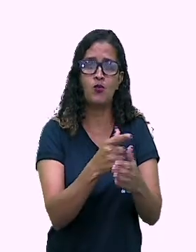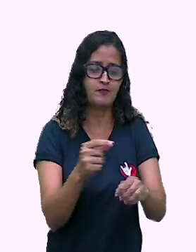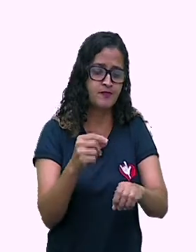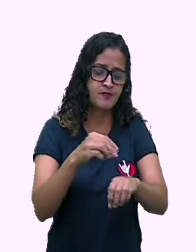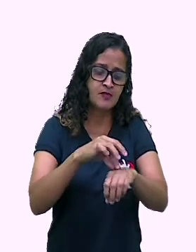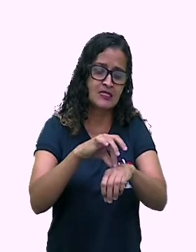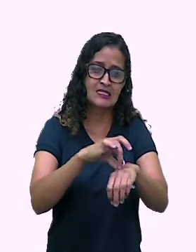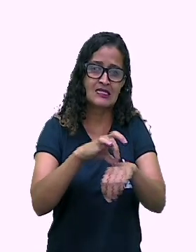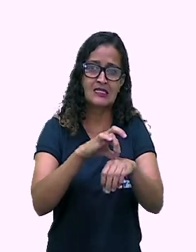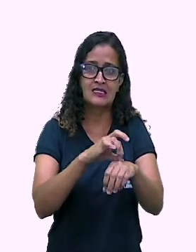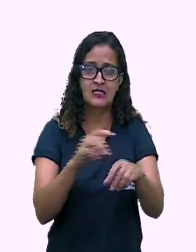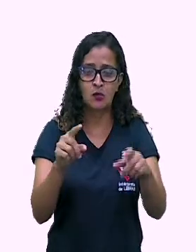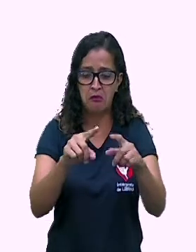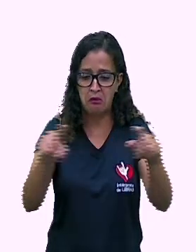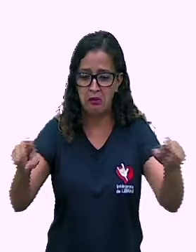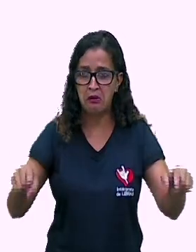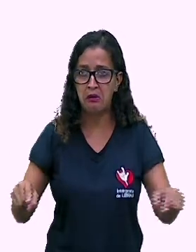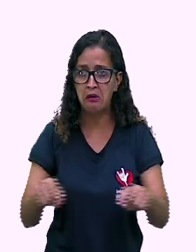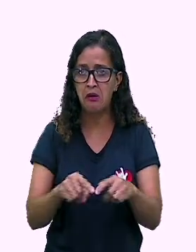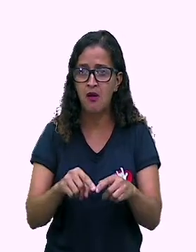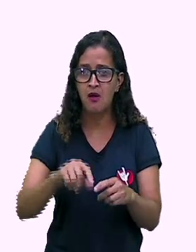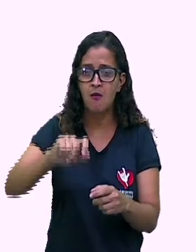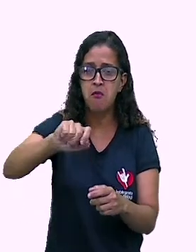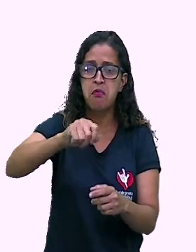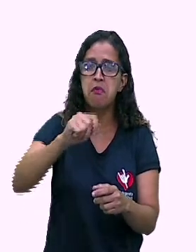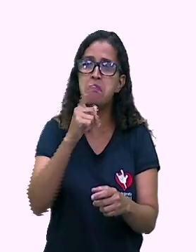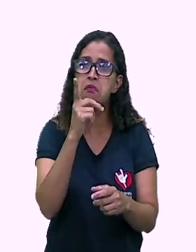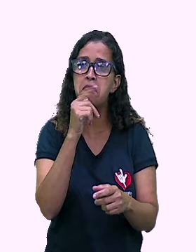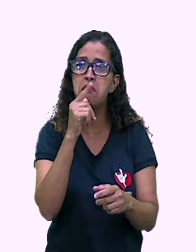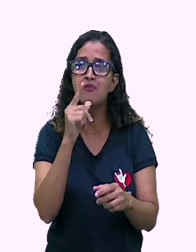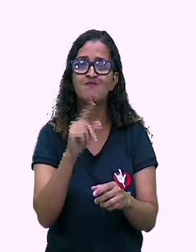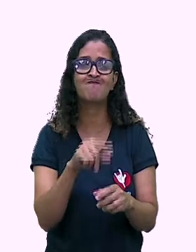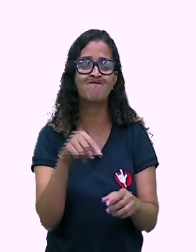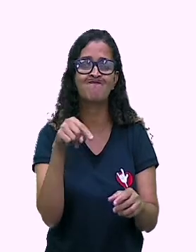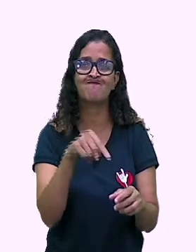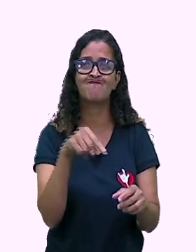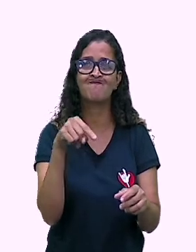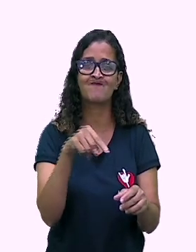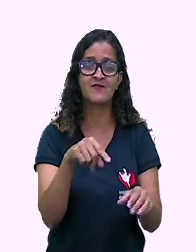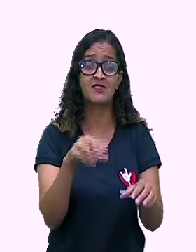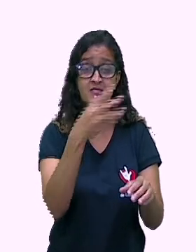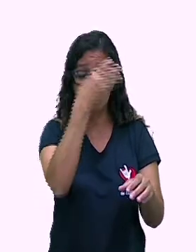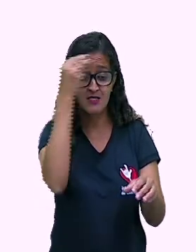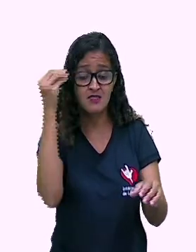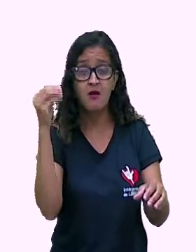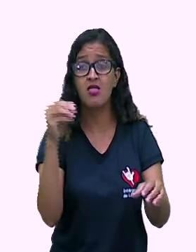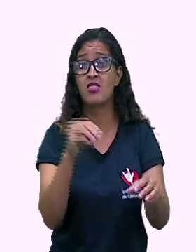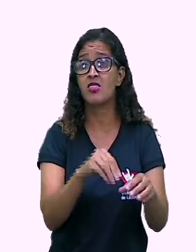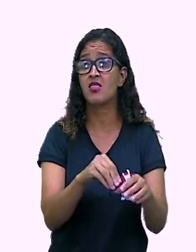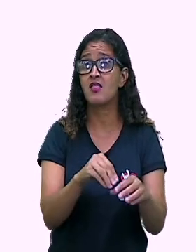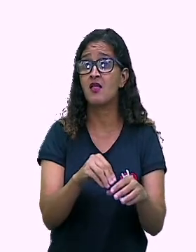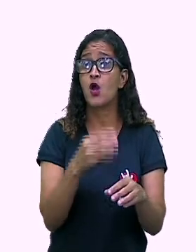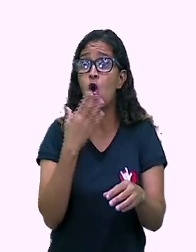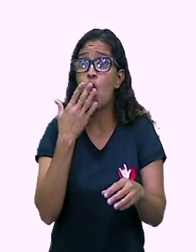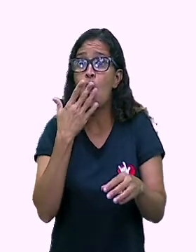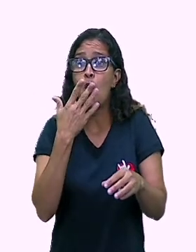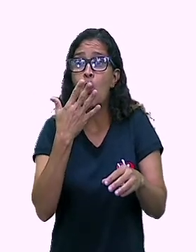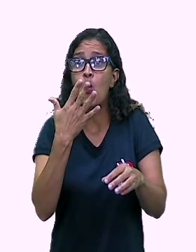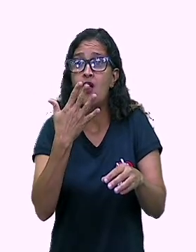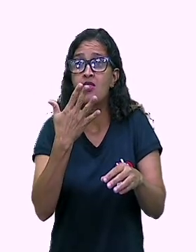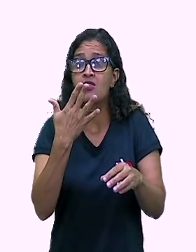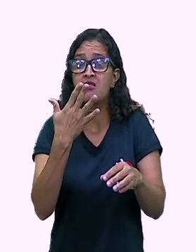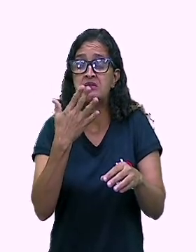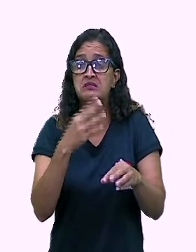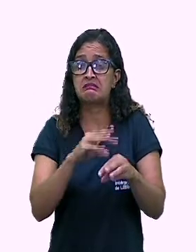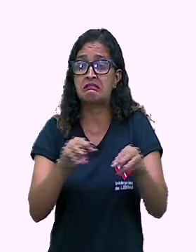pia e não colocá-la na geladeira, o que vai acontecer? Ela vai começar a ter uma cor azulada, ela